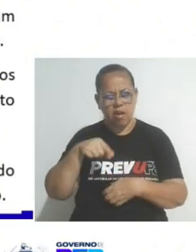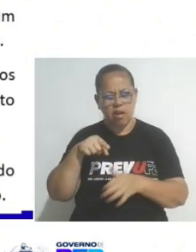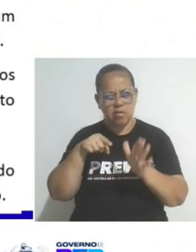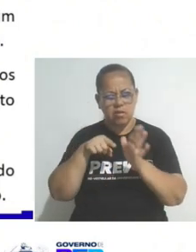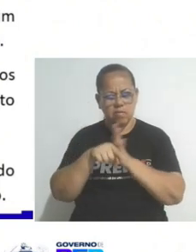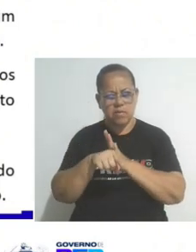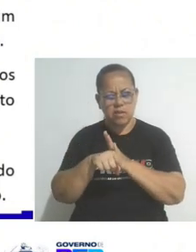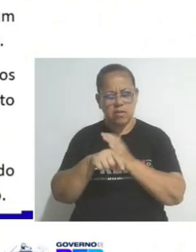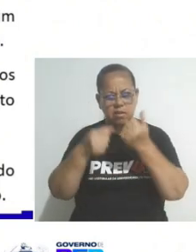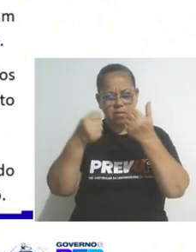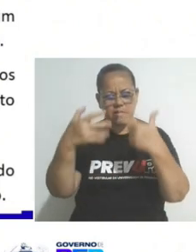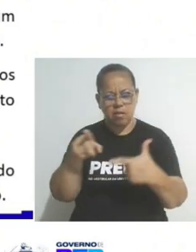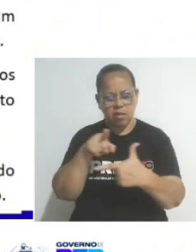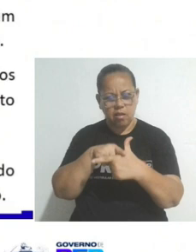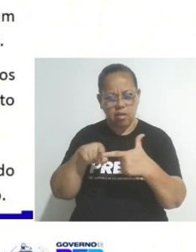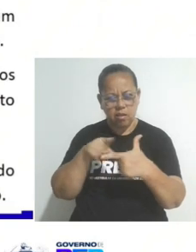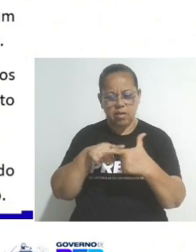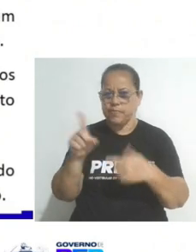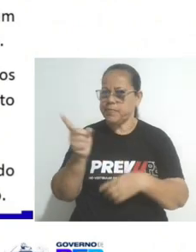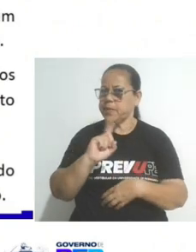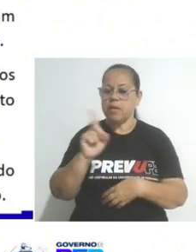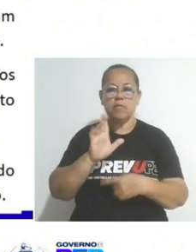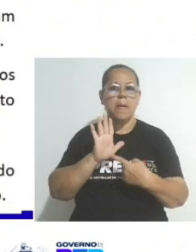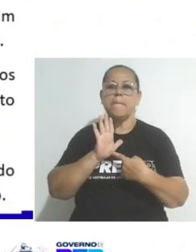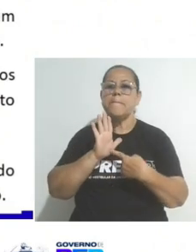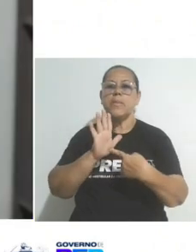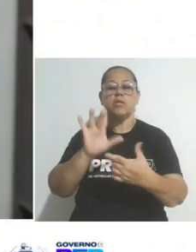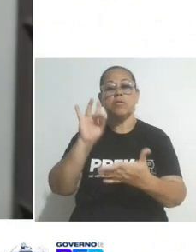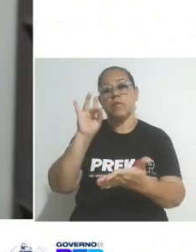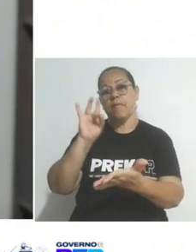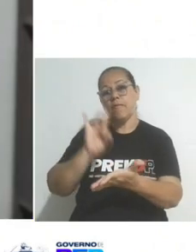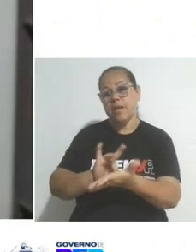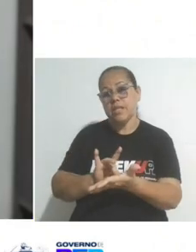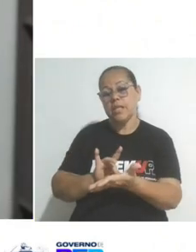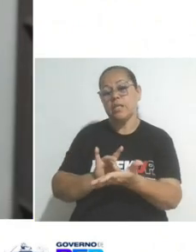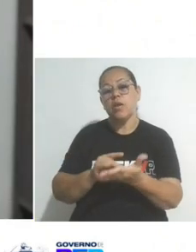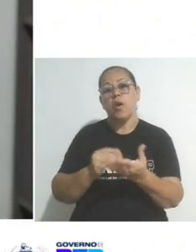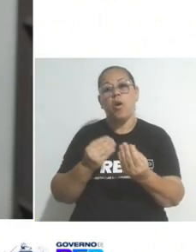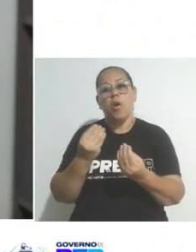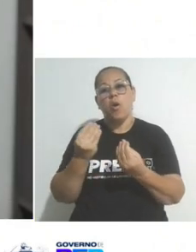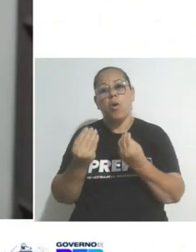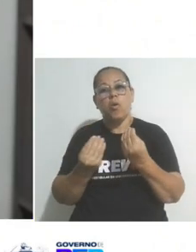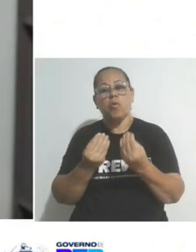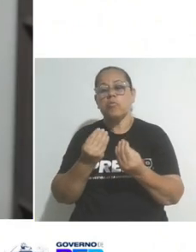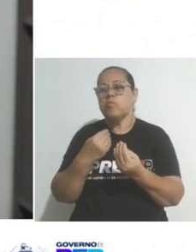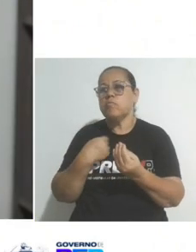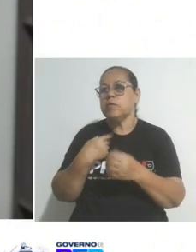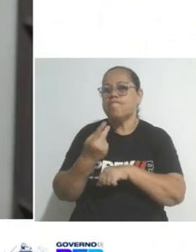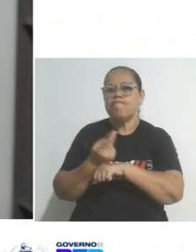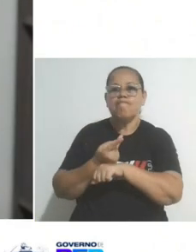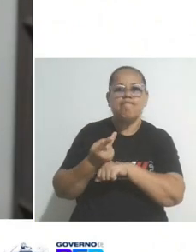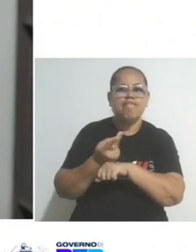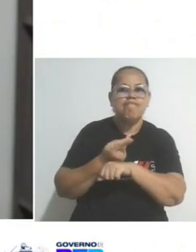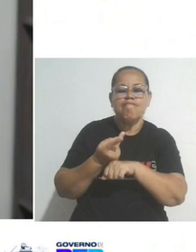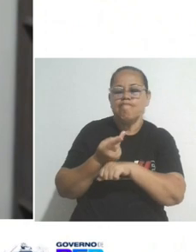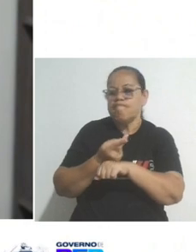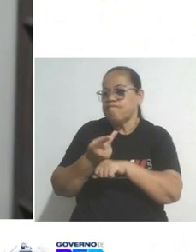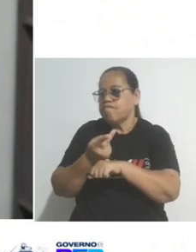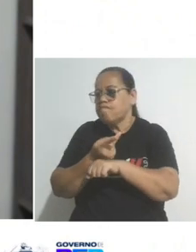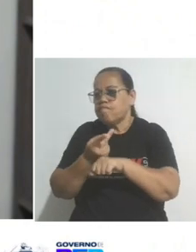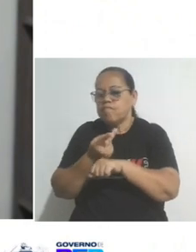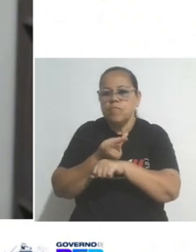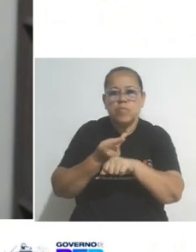problematizando não ele está expondo na verdade como na busca dessa